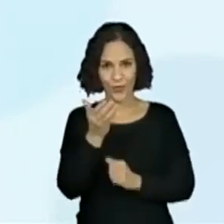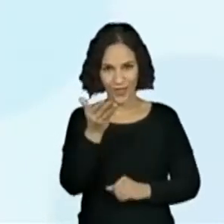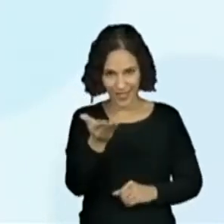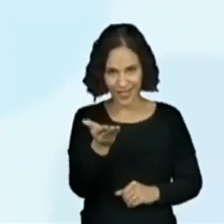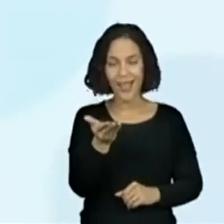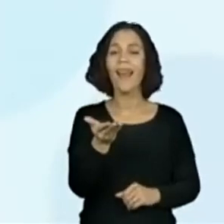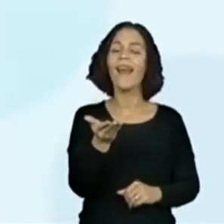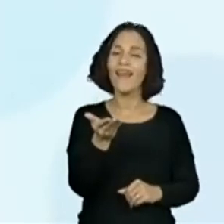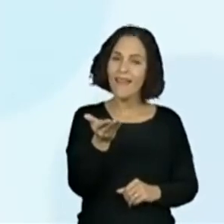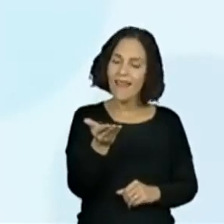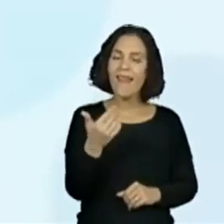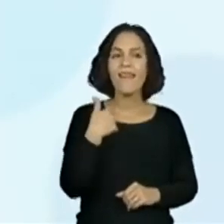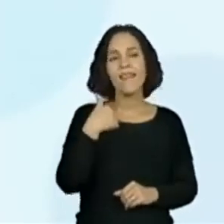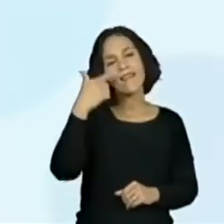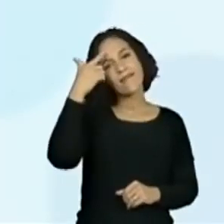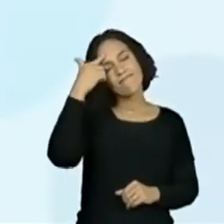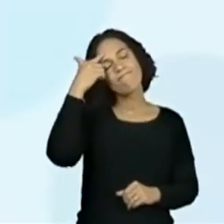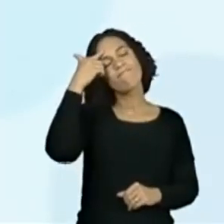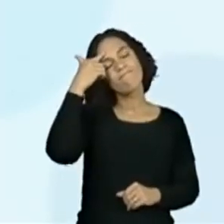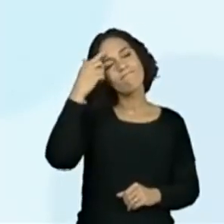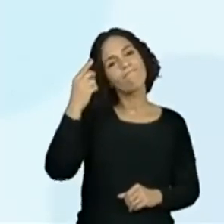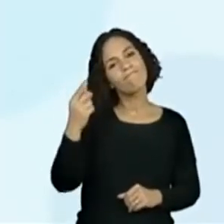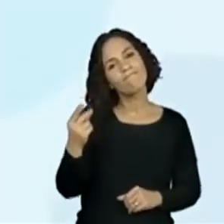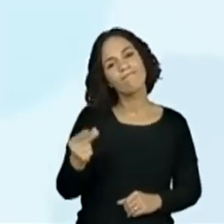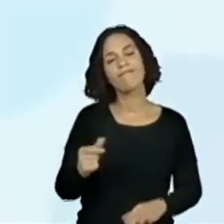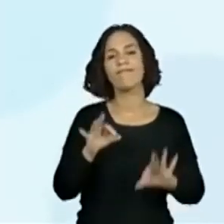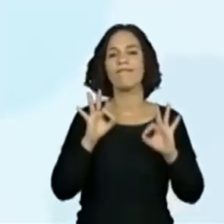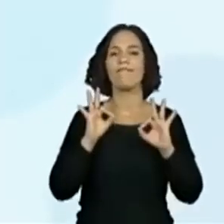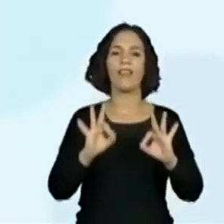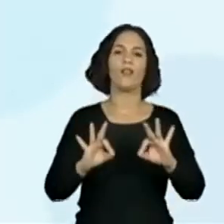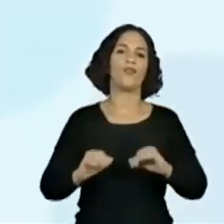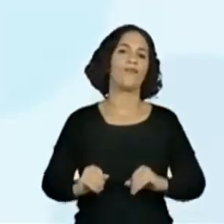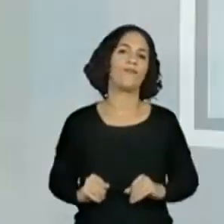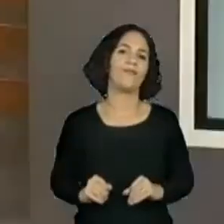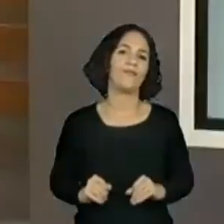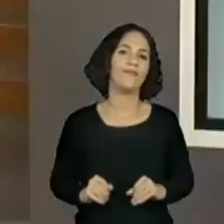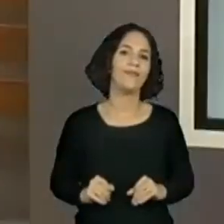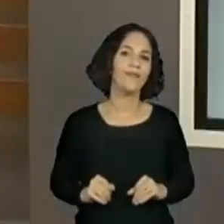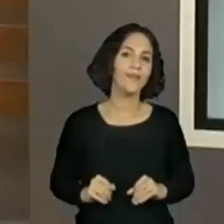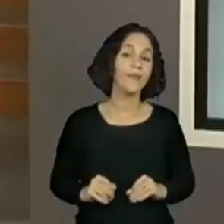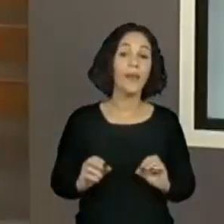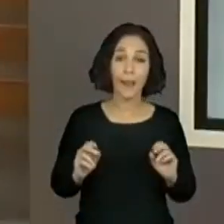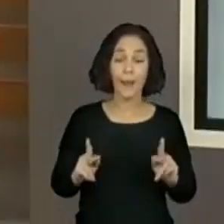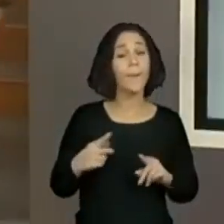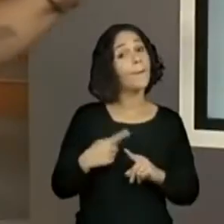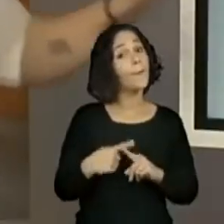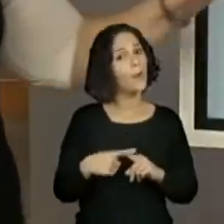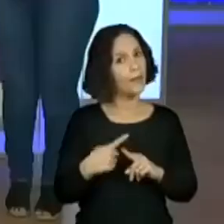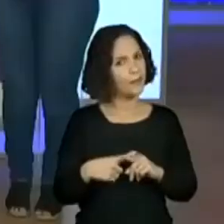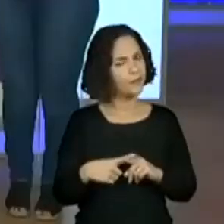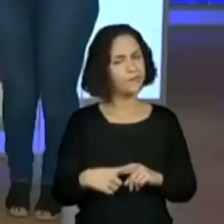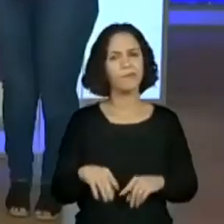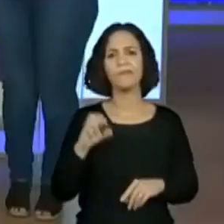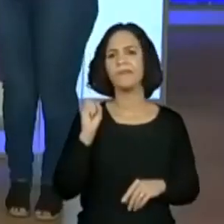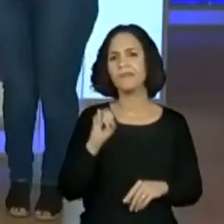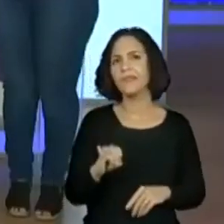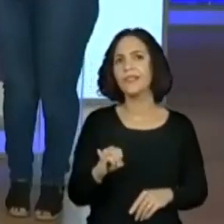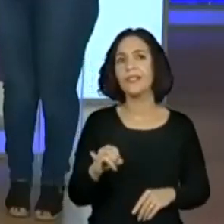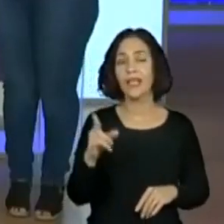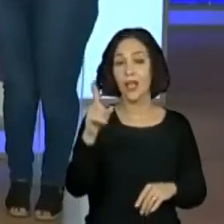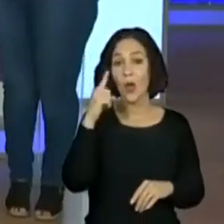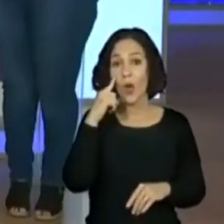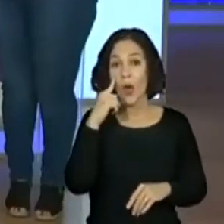a gente realmente valida para ter certeza se a resposta foi certa. Por quê? Por mais que tenham a